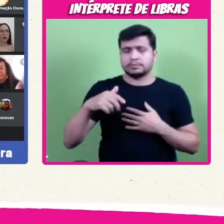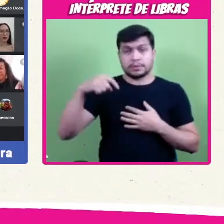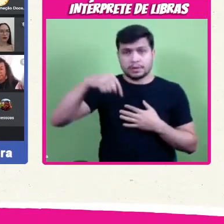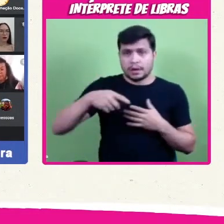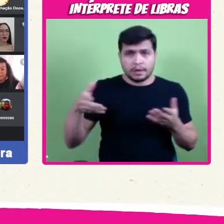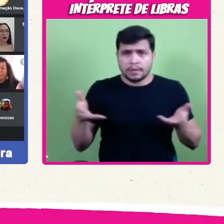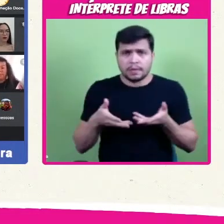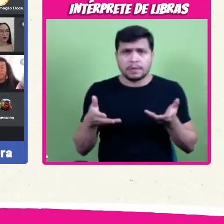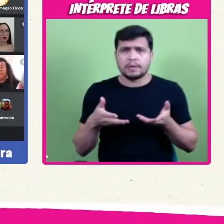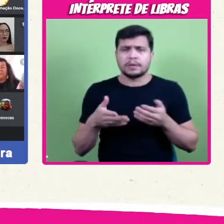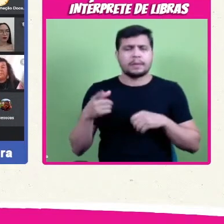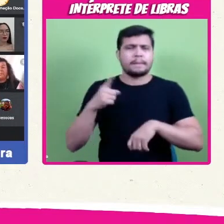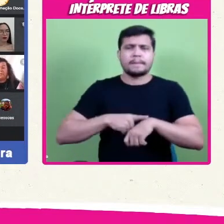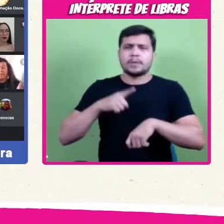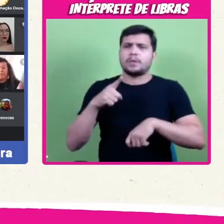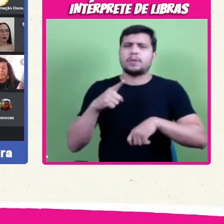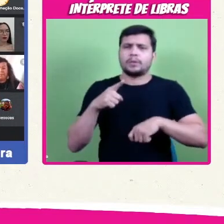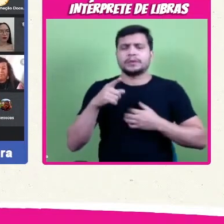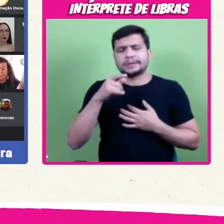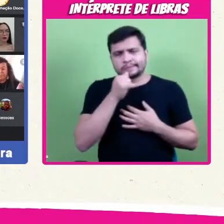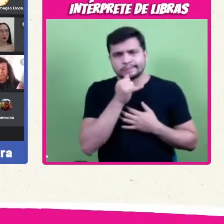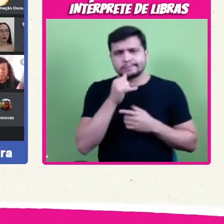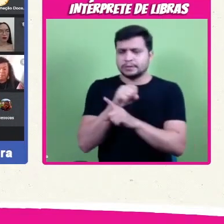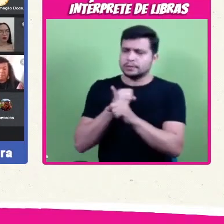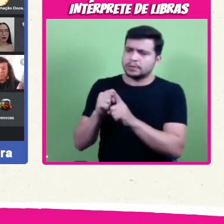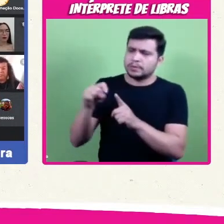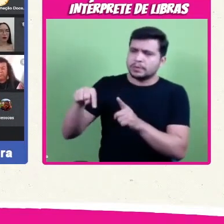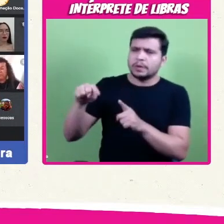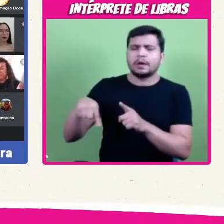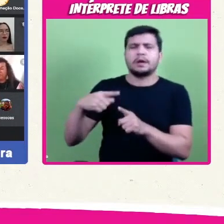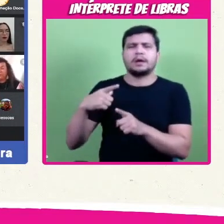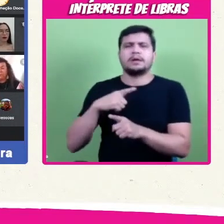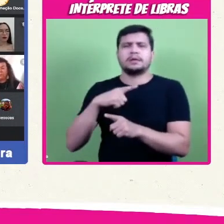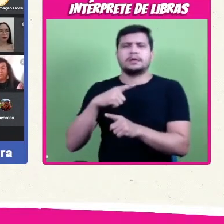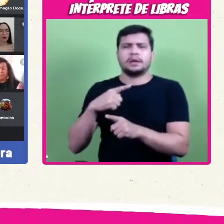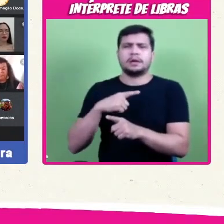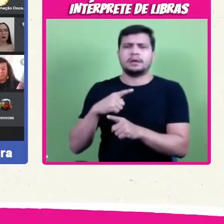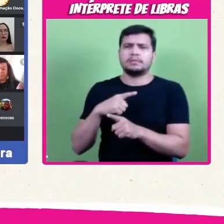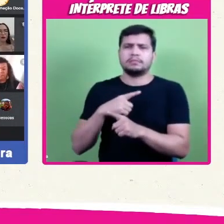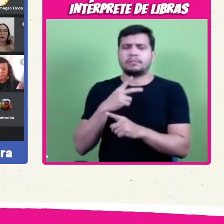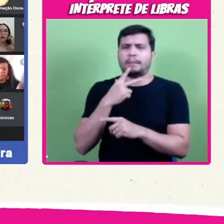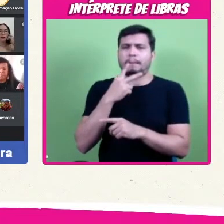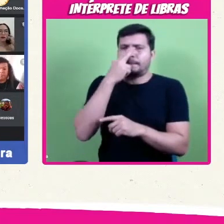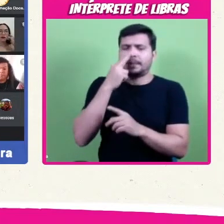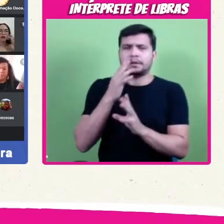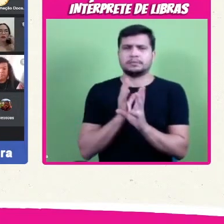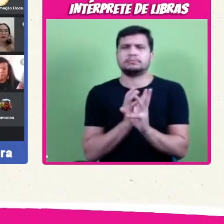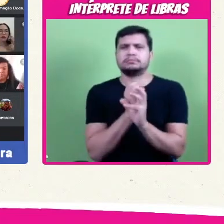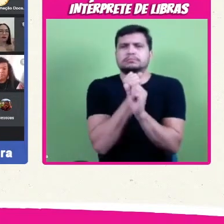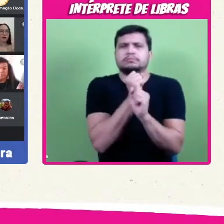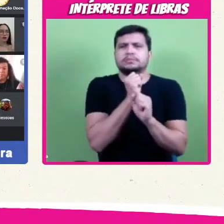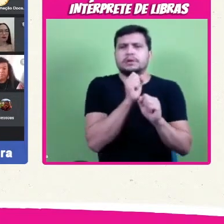lamentavelmente, a nossa sociedade ainda convive com elevados índices de violência e